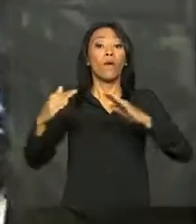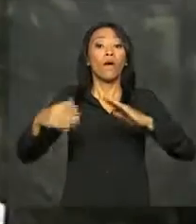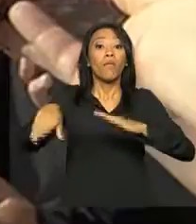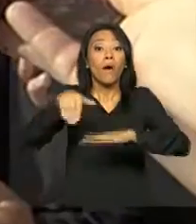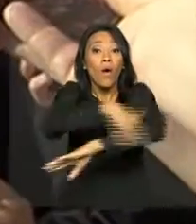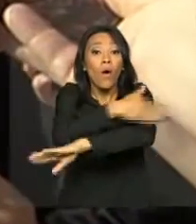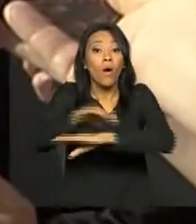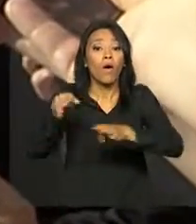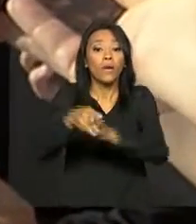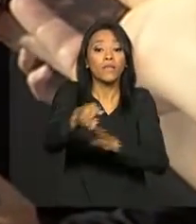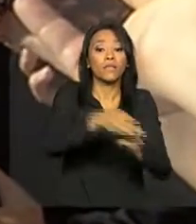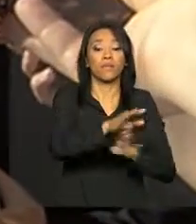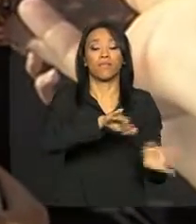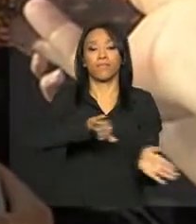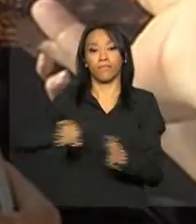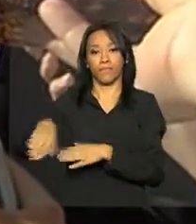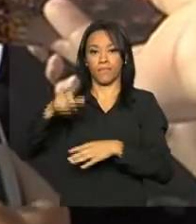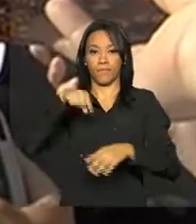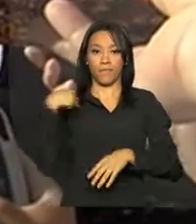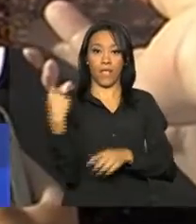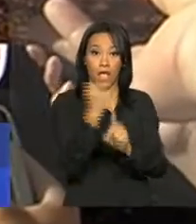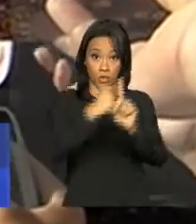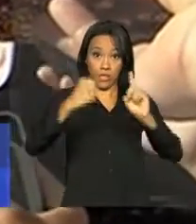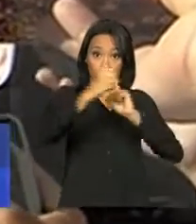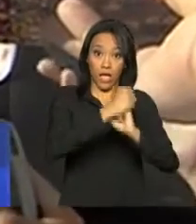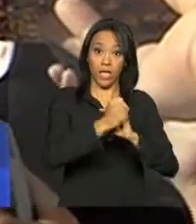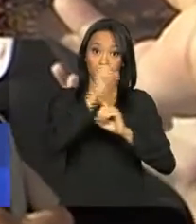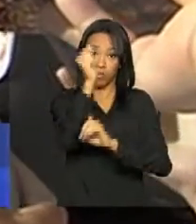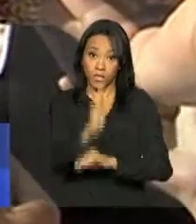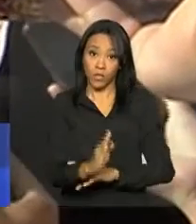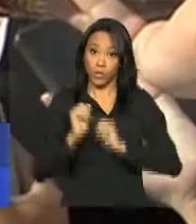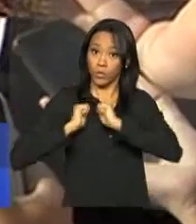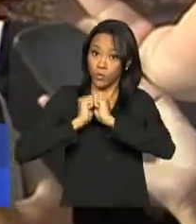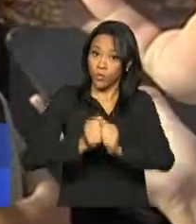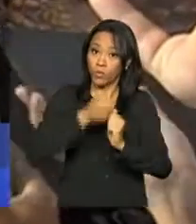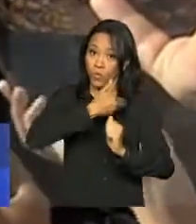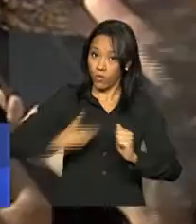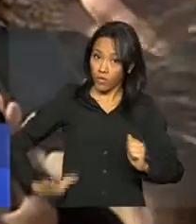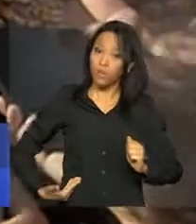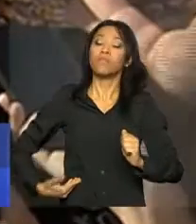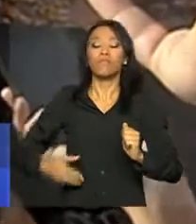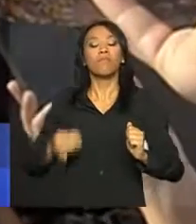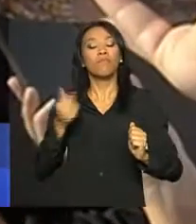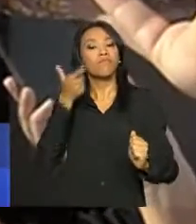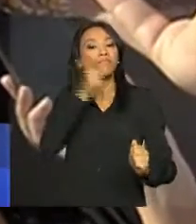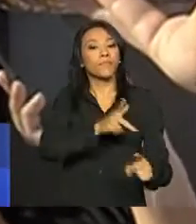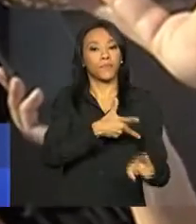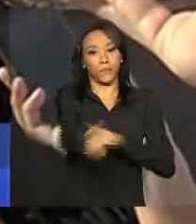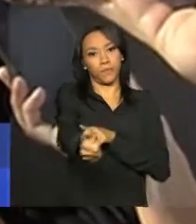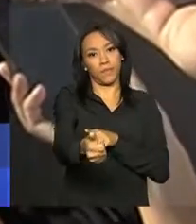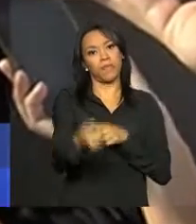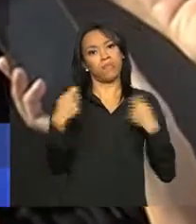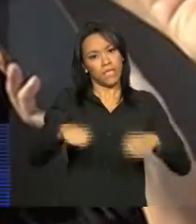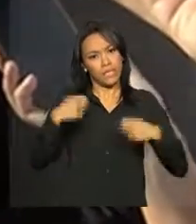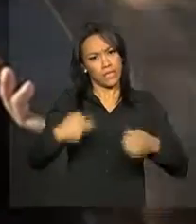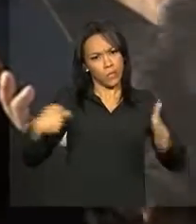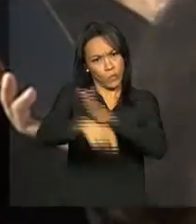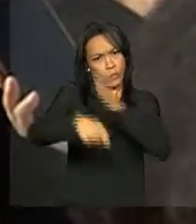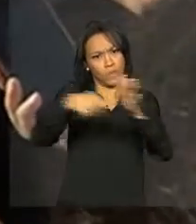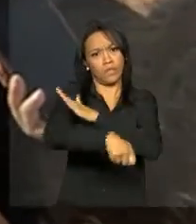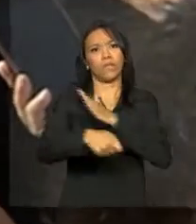ao mosquito a sociedade brasileira junto com o governo tem que ganhar essa causa tem que abraçar essa causa